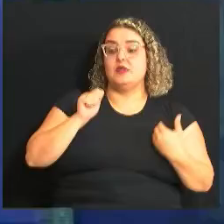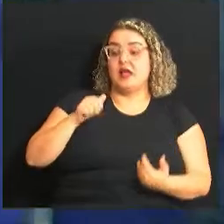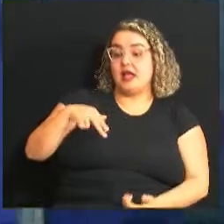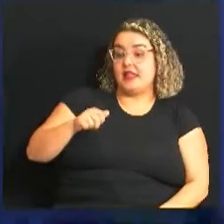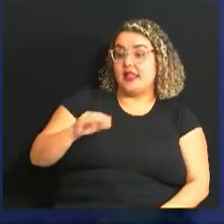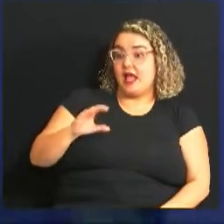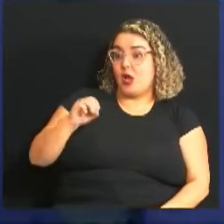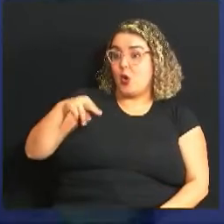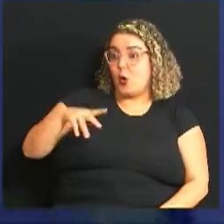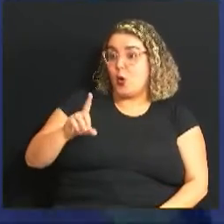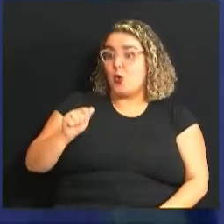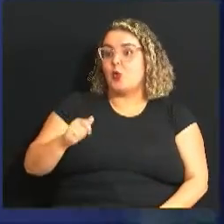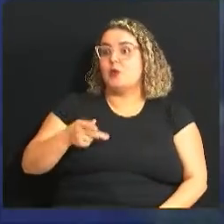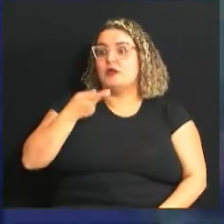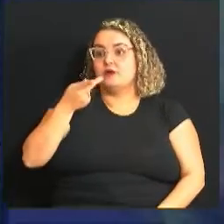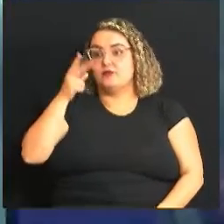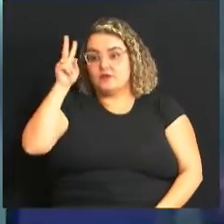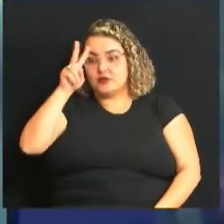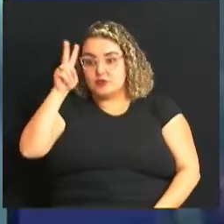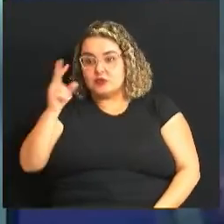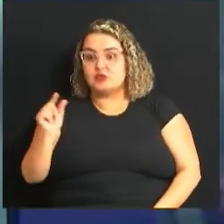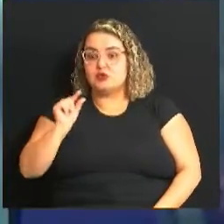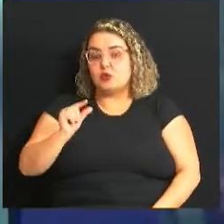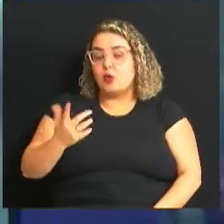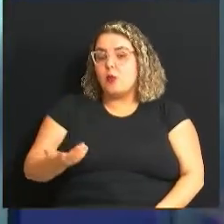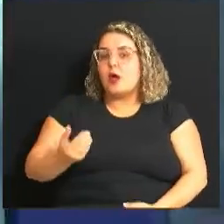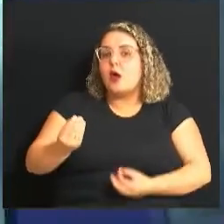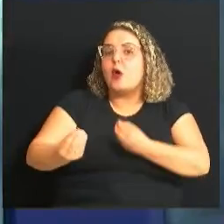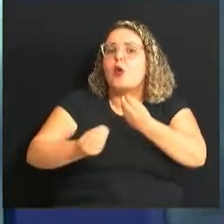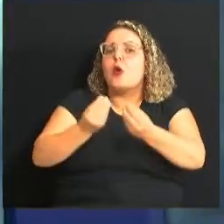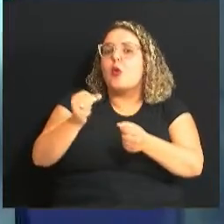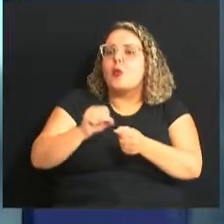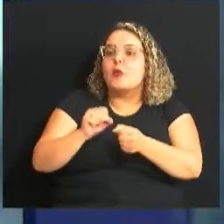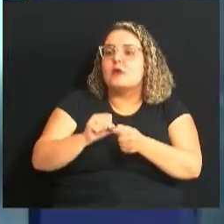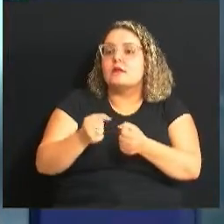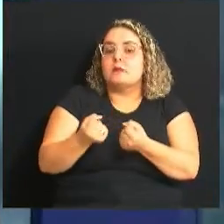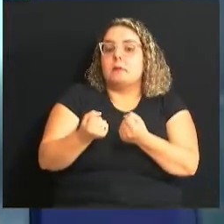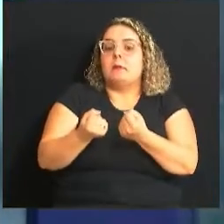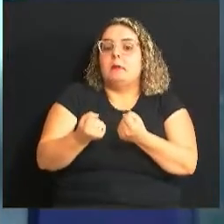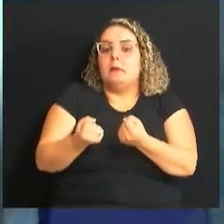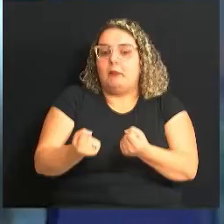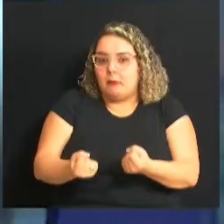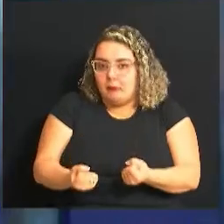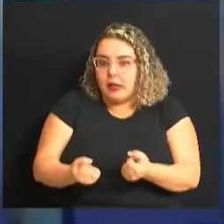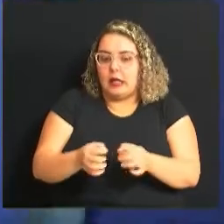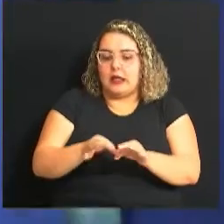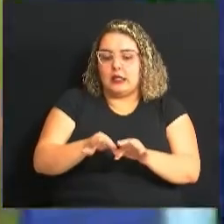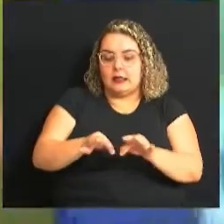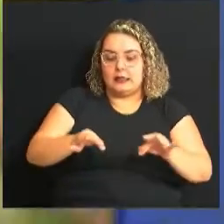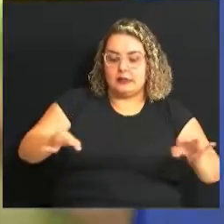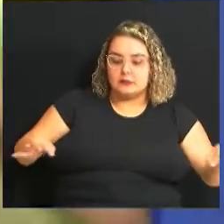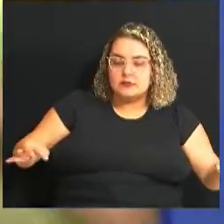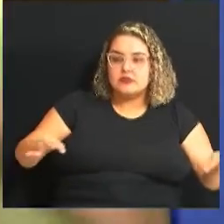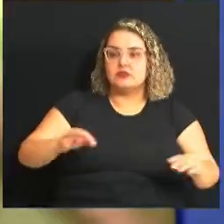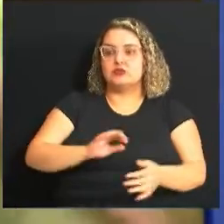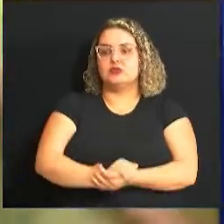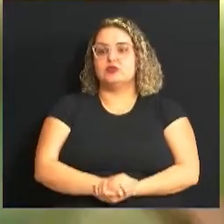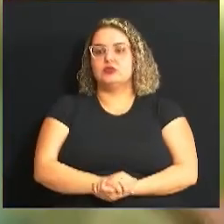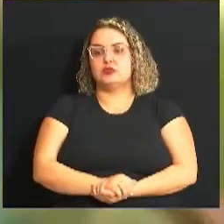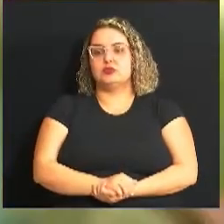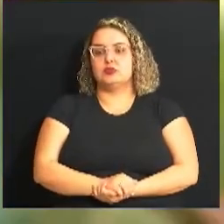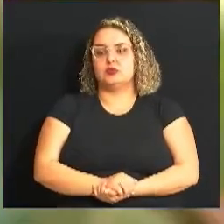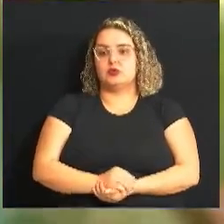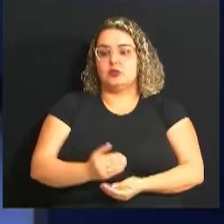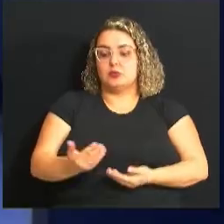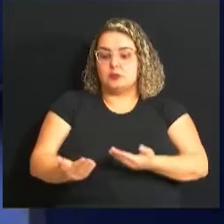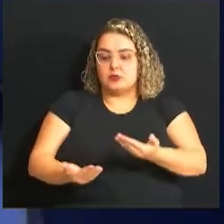aí um pouquinho da história dela, né? Como que faz para pesar esse animal e medir ela? O manejo dos animais,